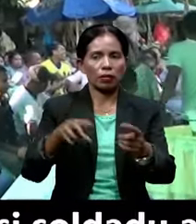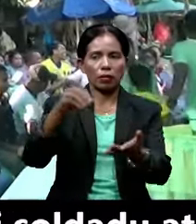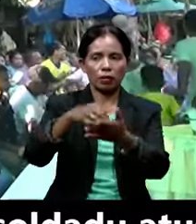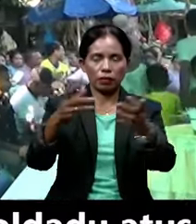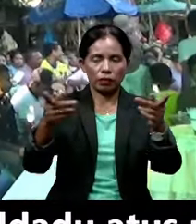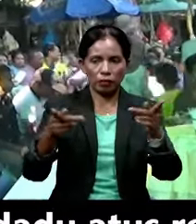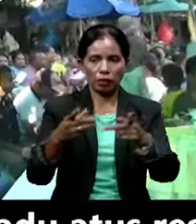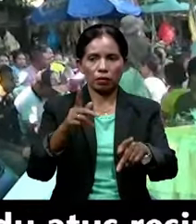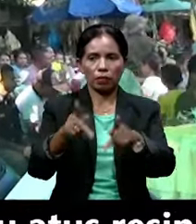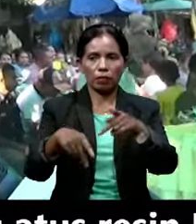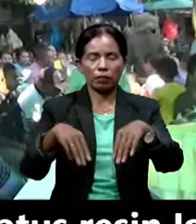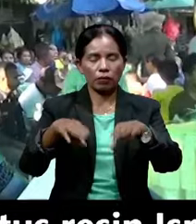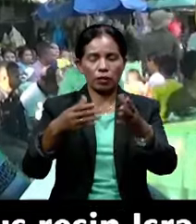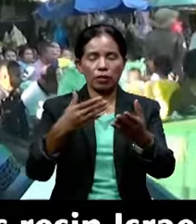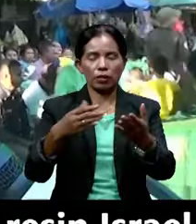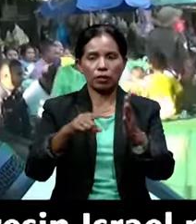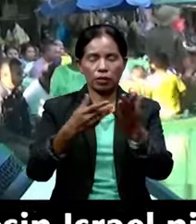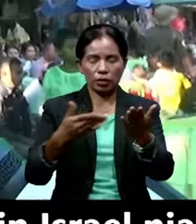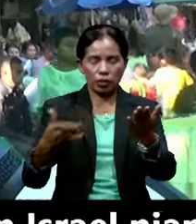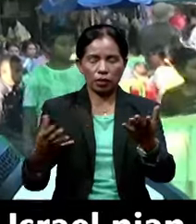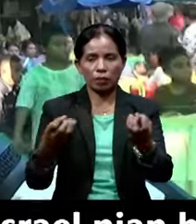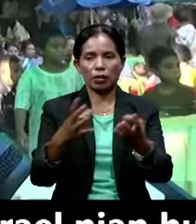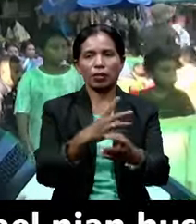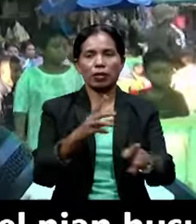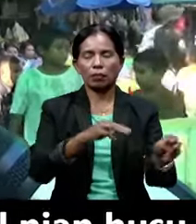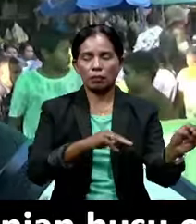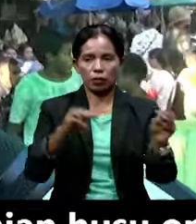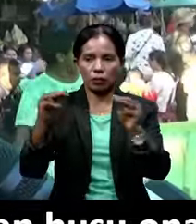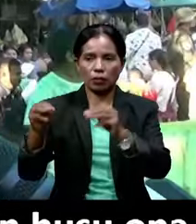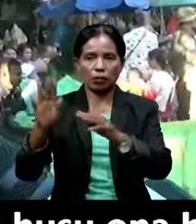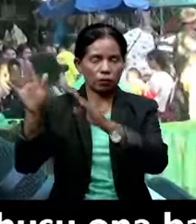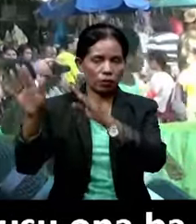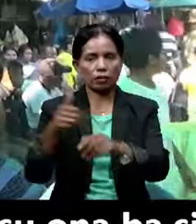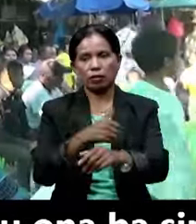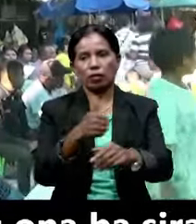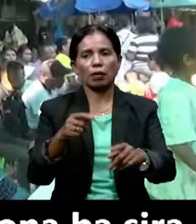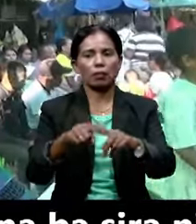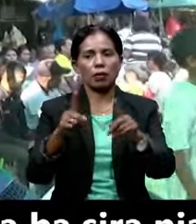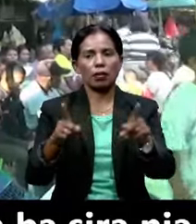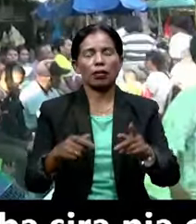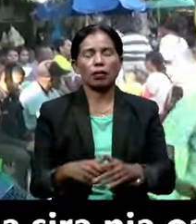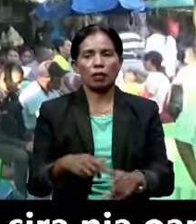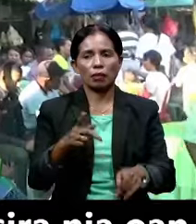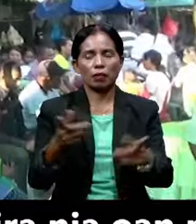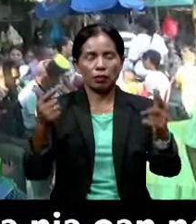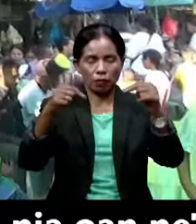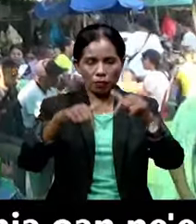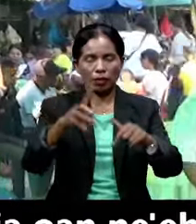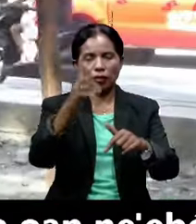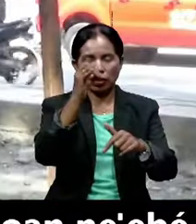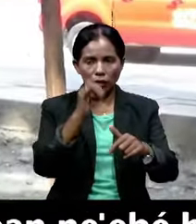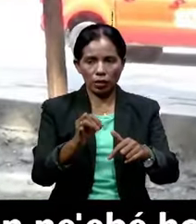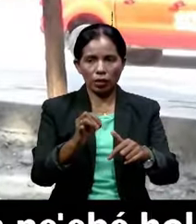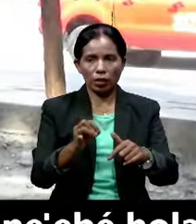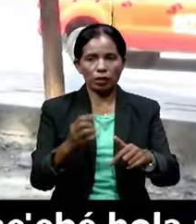de mercado, então é uma França como essa barra. Excepto quando é uma muda a turba, mas fora, né? Pode ser quando é uma menos, mas bem, quando é muito concentra, né? Mas é um pouco